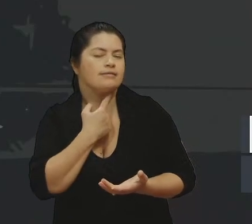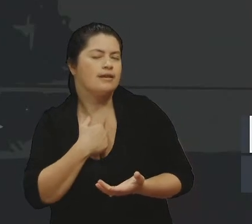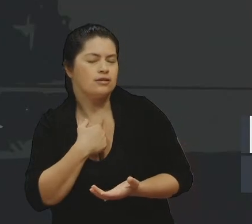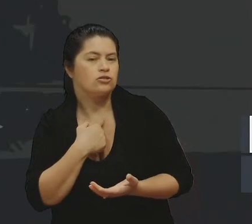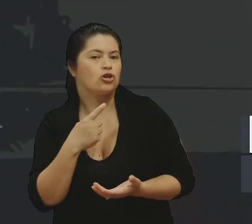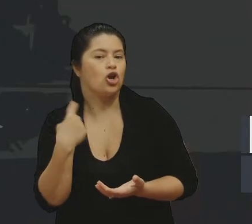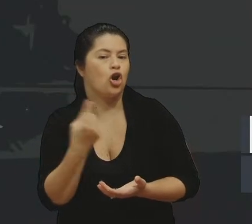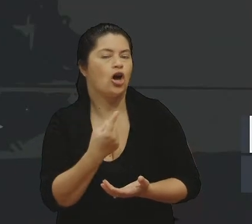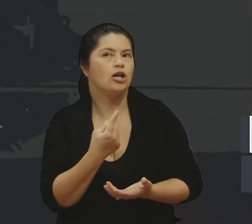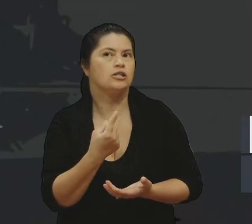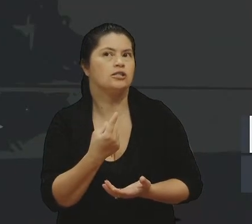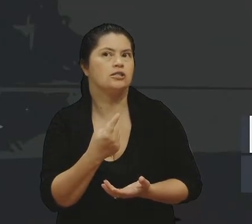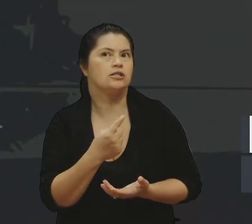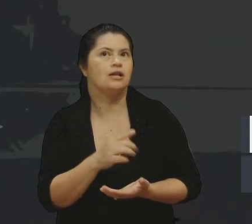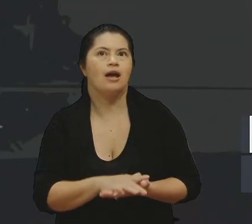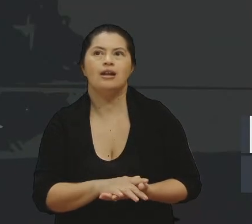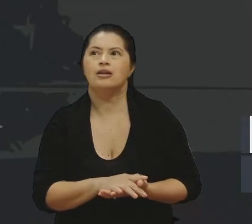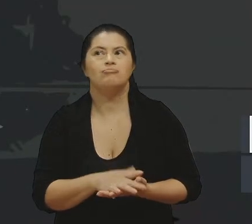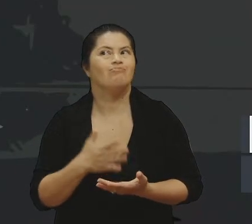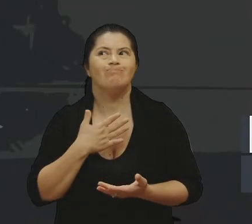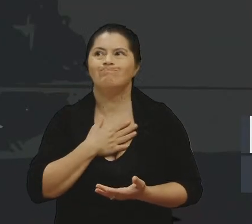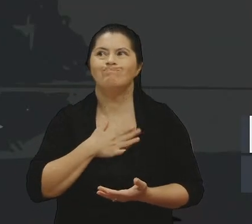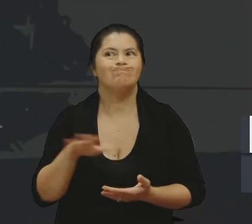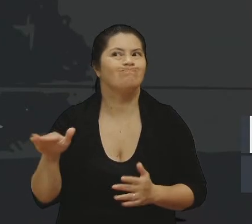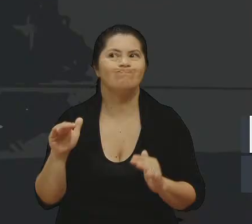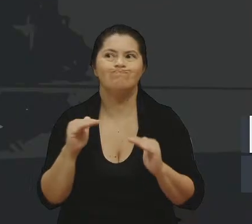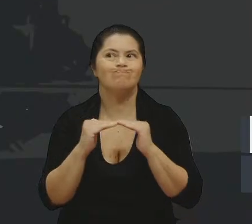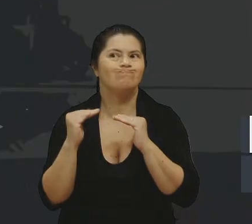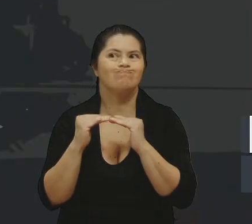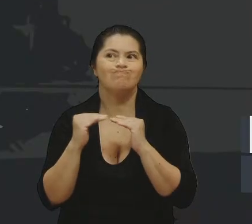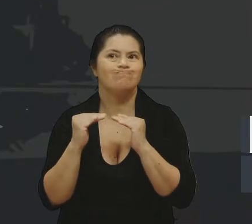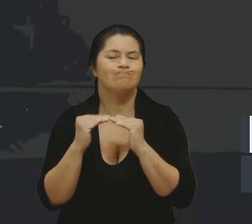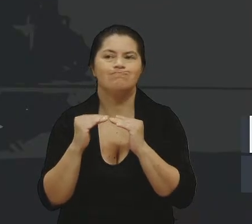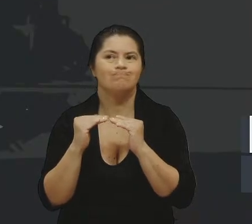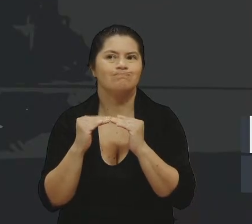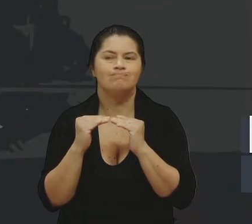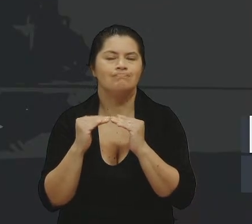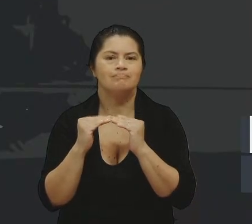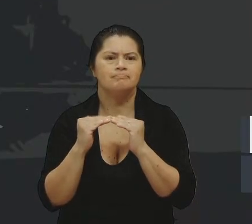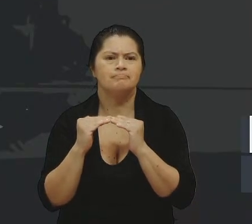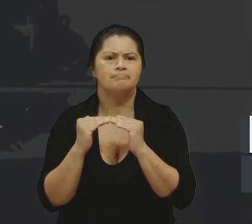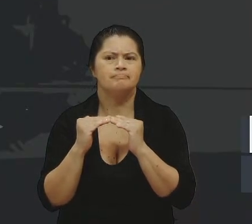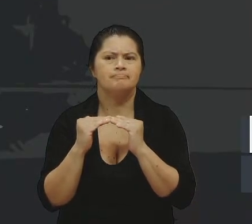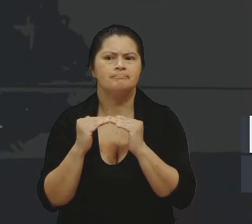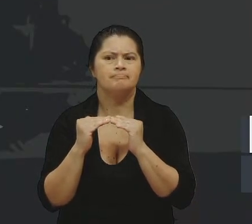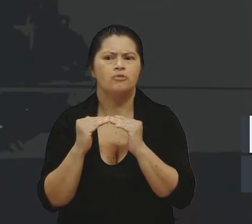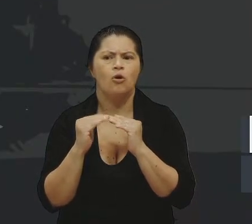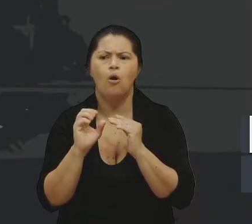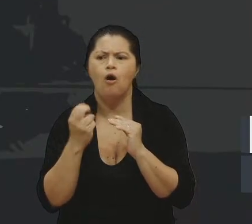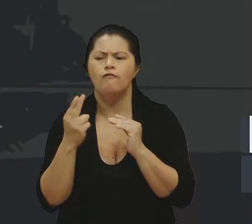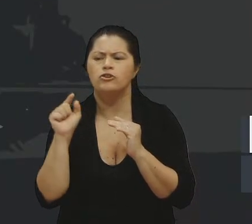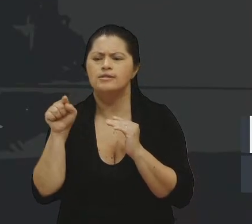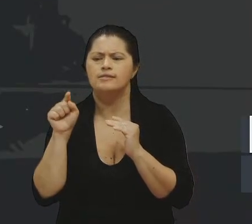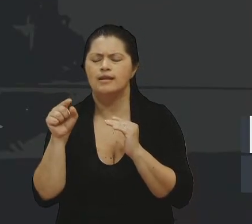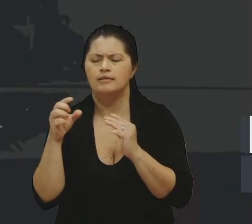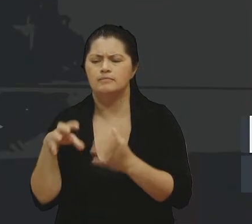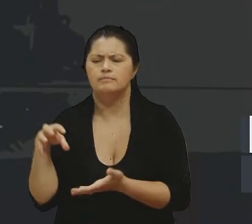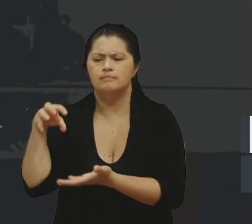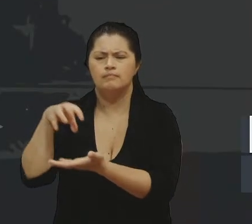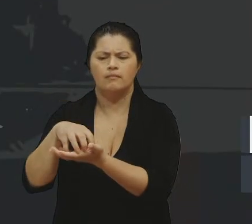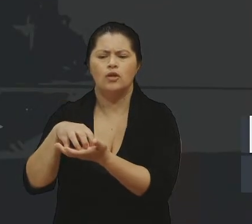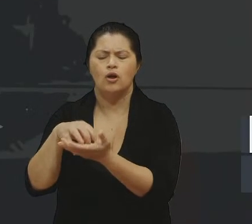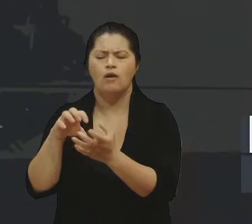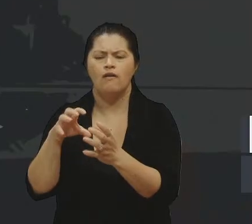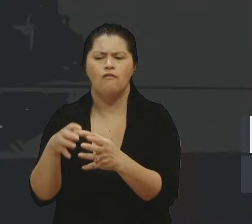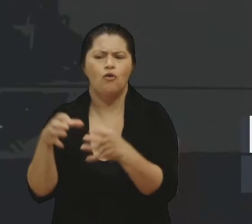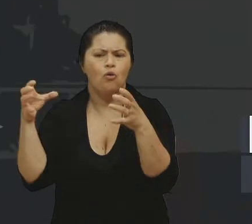também quer o não concordo. Porque não tem nada pior do que ser o meio, cara. Ou você se posiciona num lugar onde você é barato e dá volume, ou